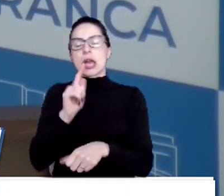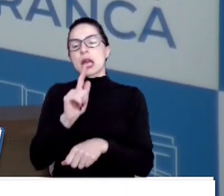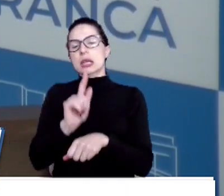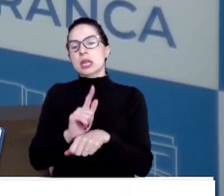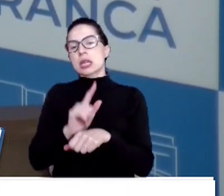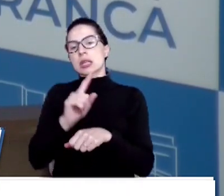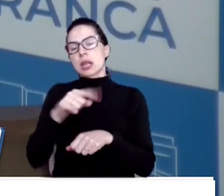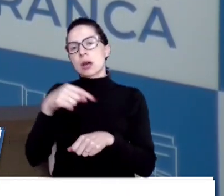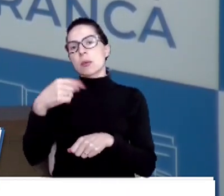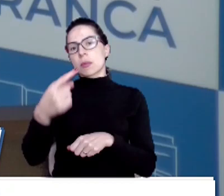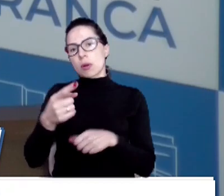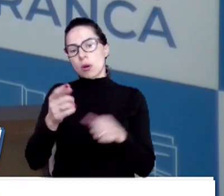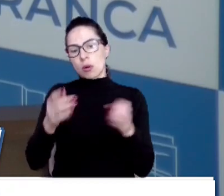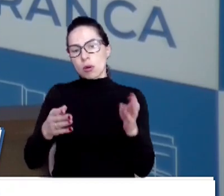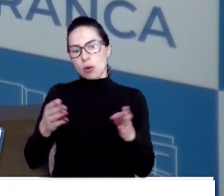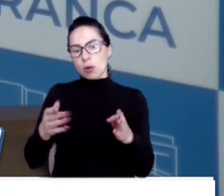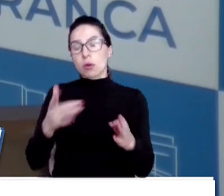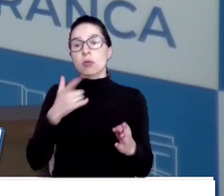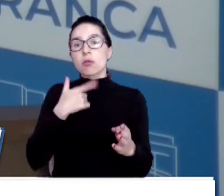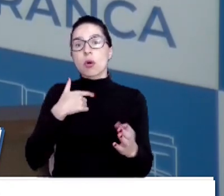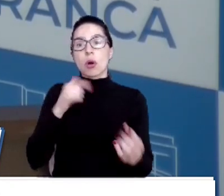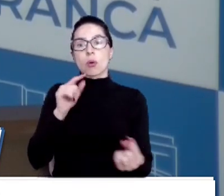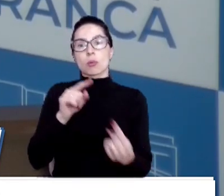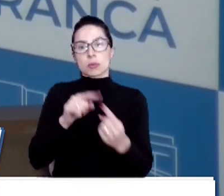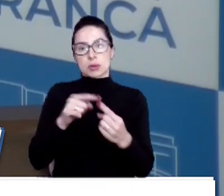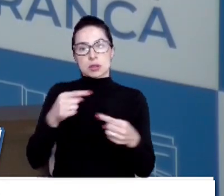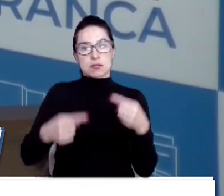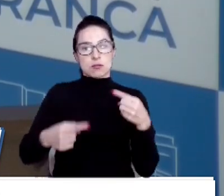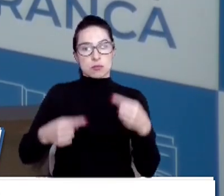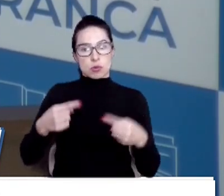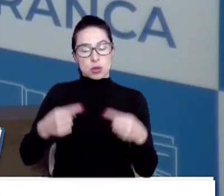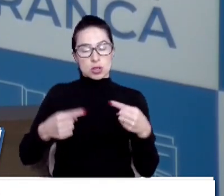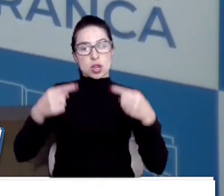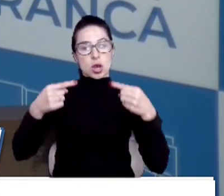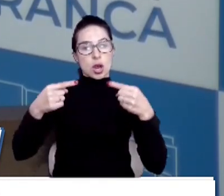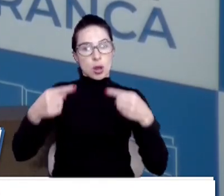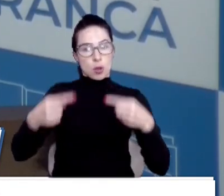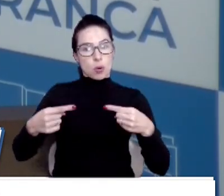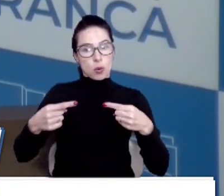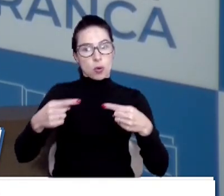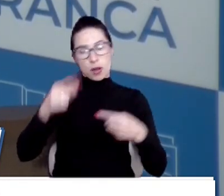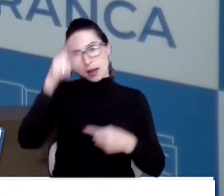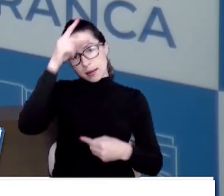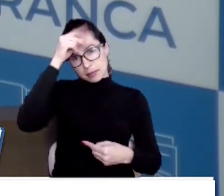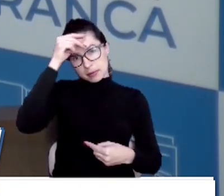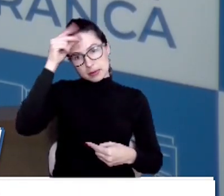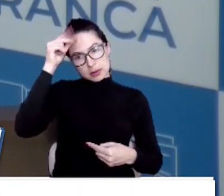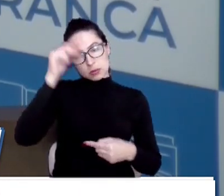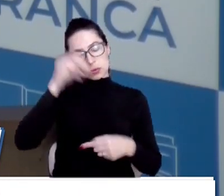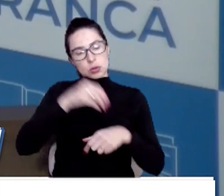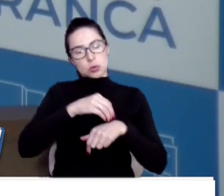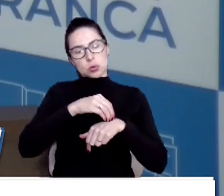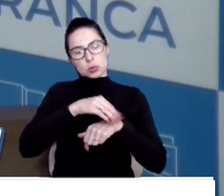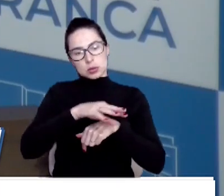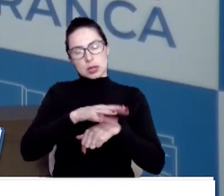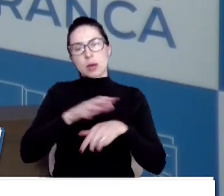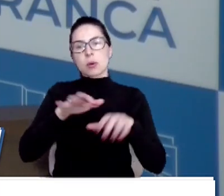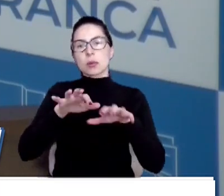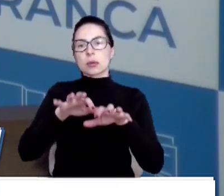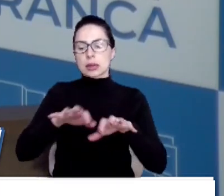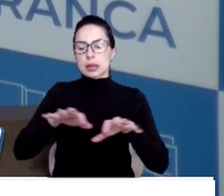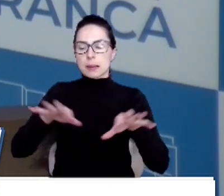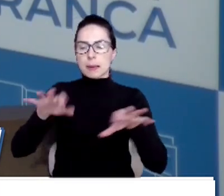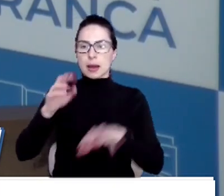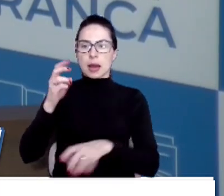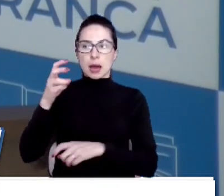para quem tem pretensões políticas de concorrer à prefeitura fica uma sugestão de separar a